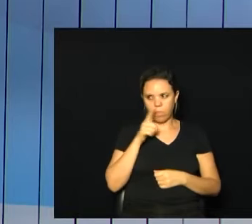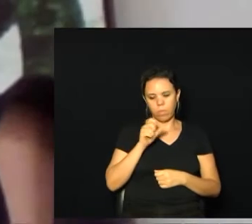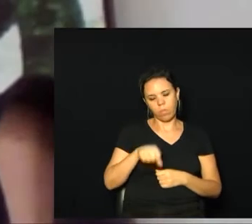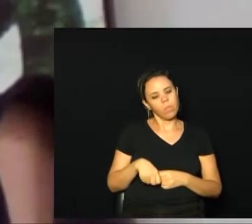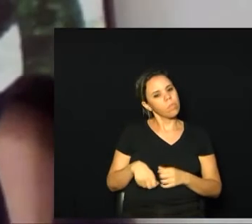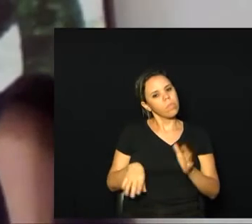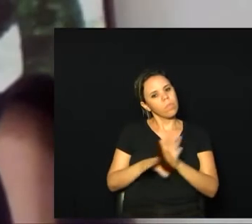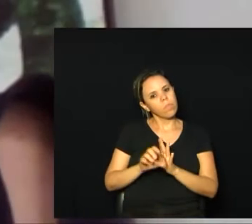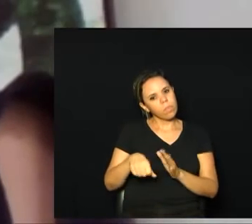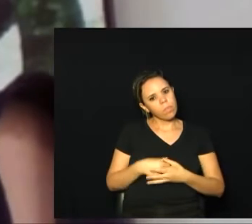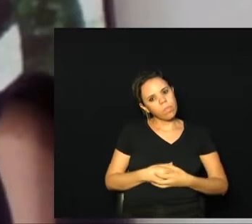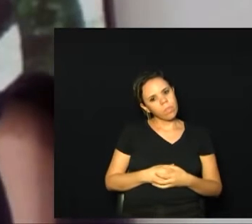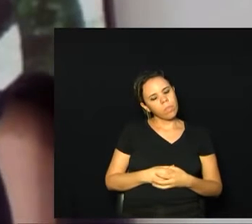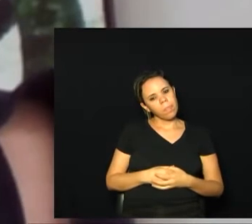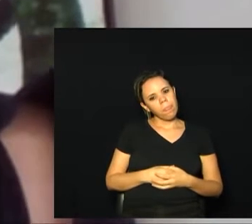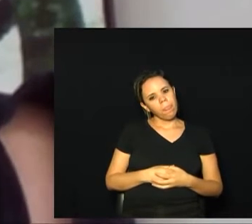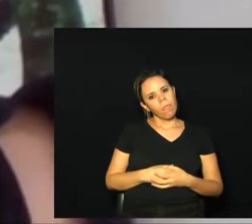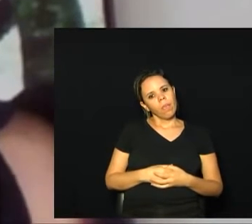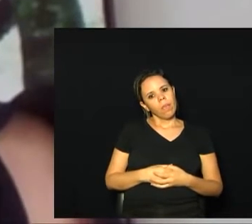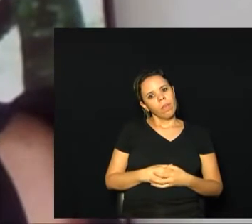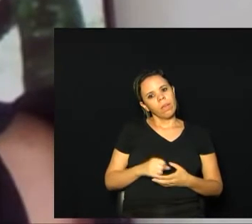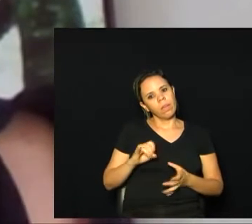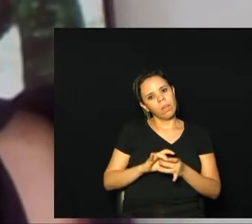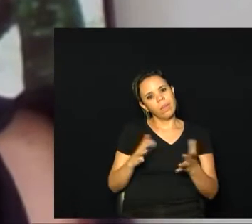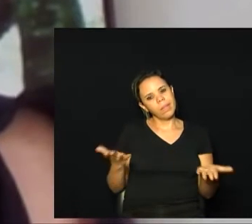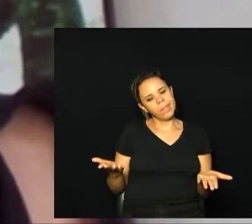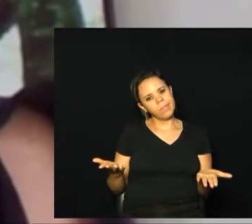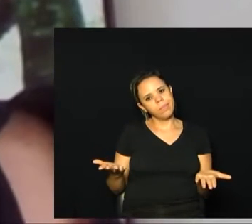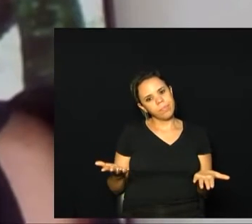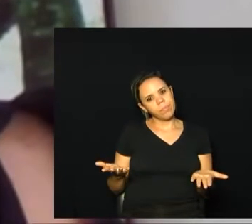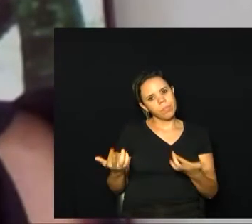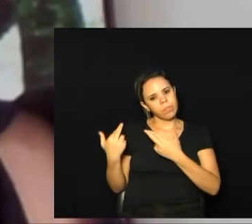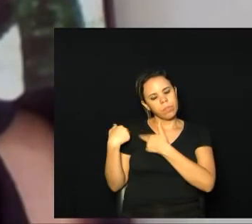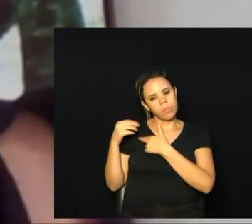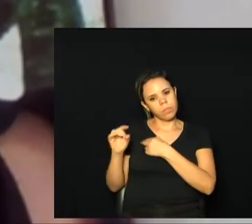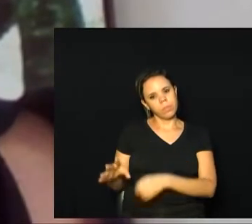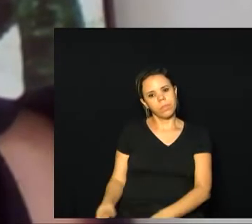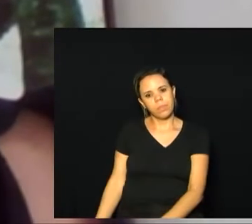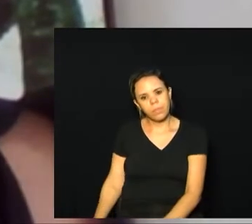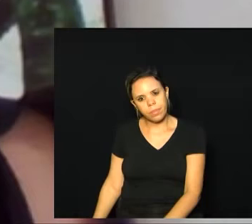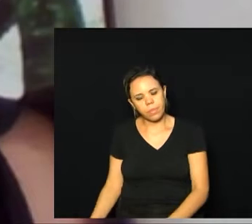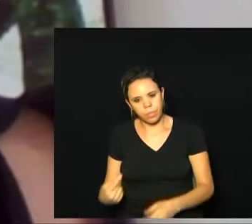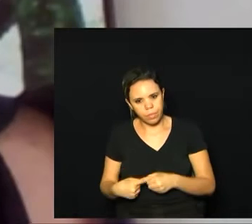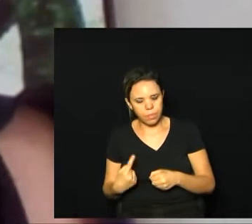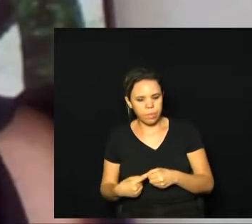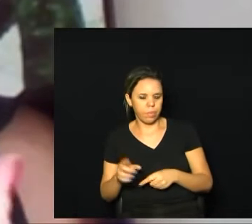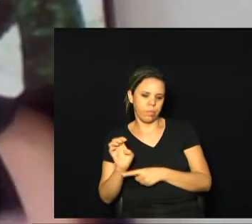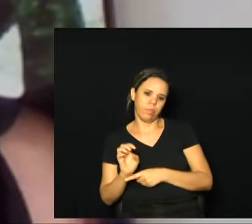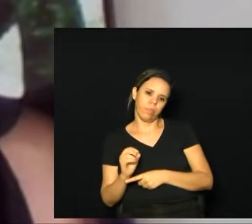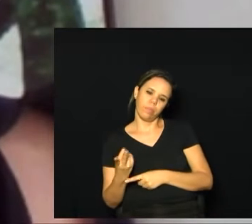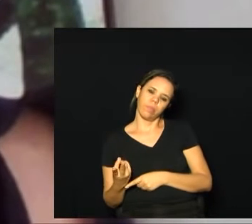possível chegar sim, né? Se deixar talvez a cargo só da municipalidade ou do estado